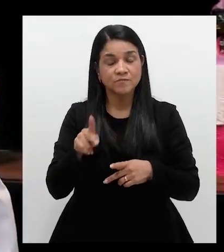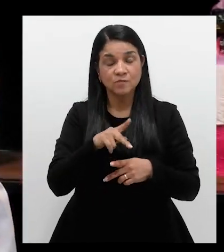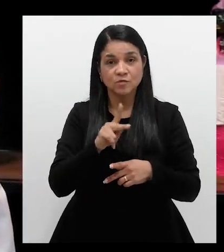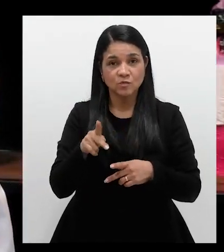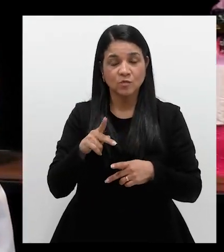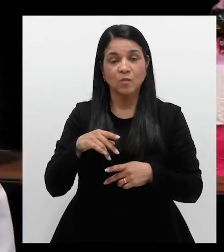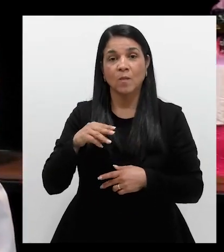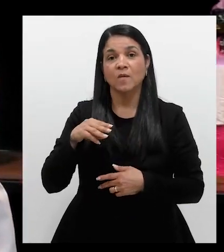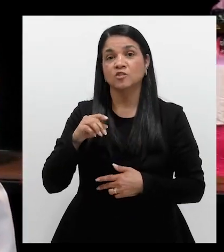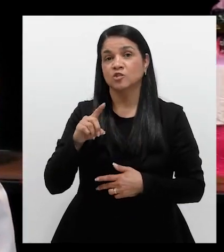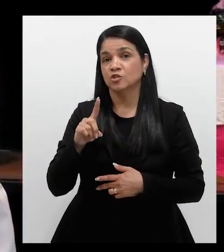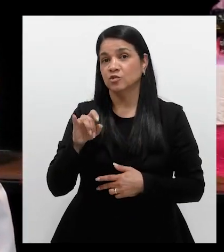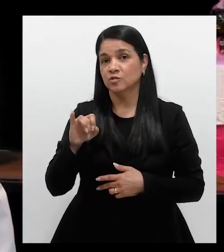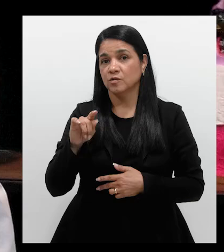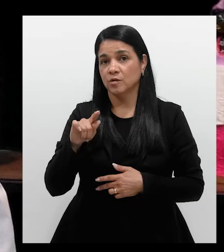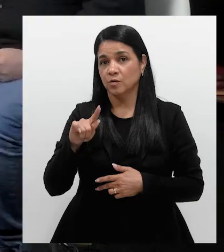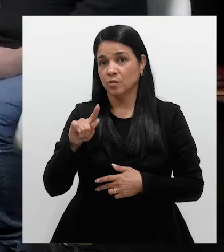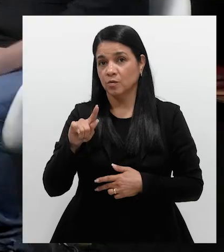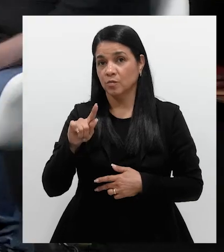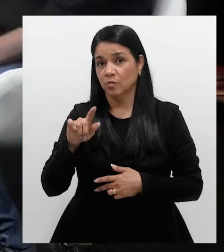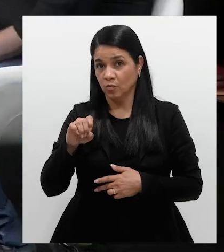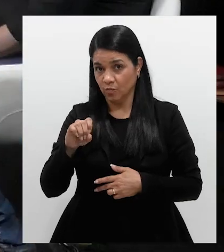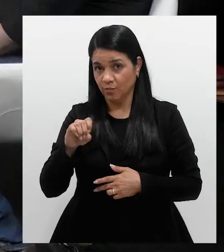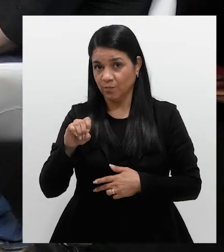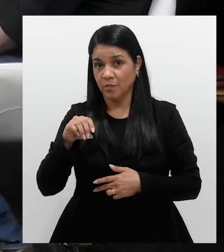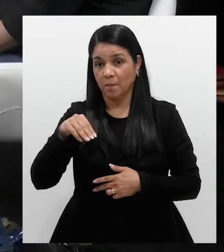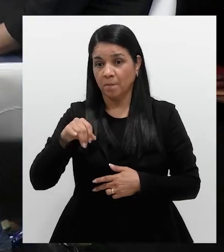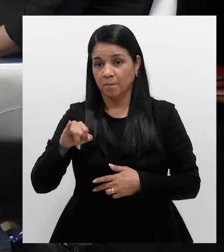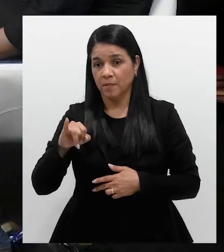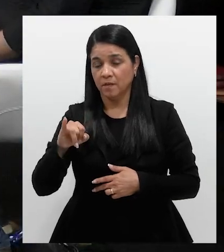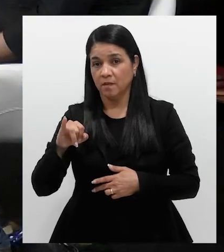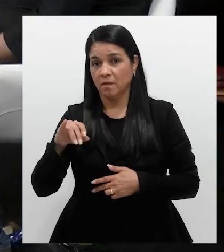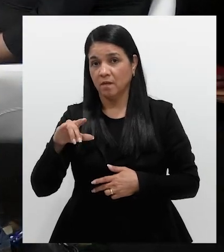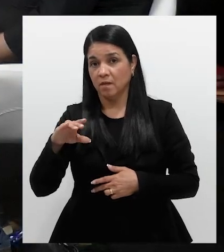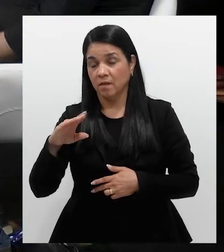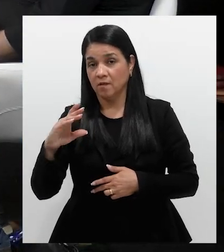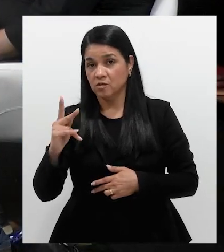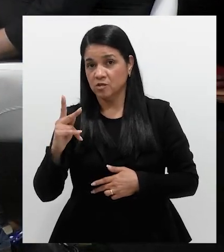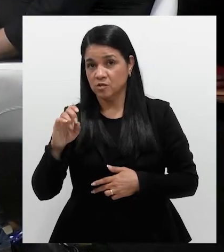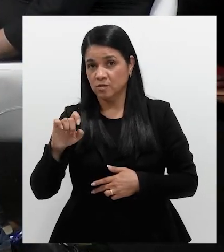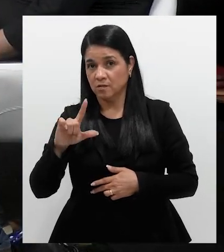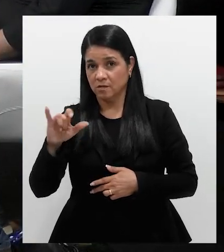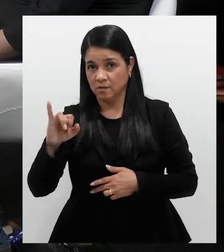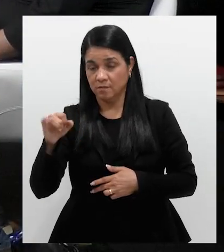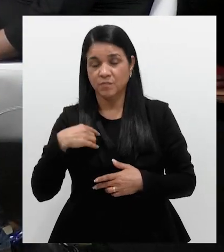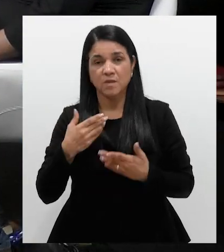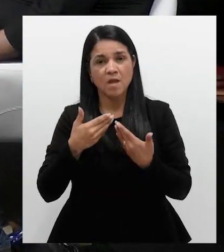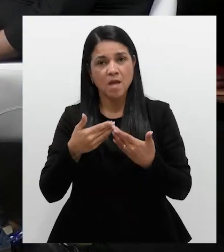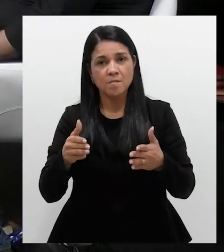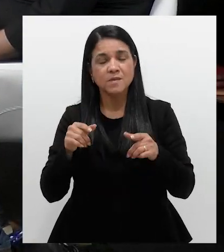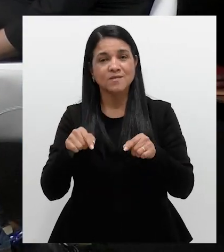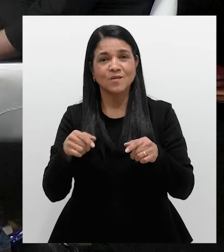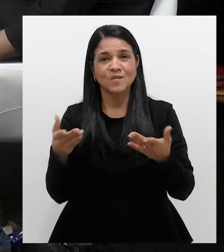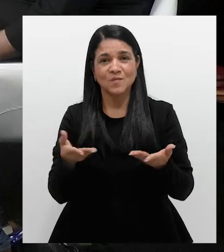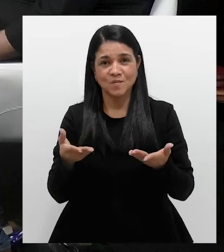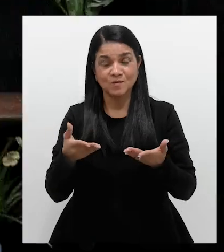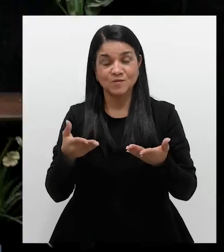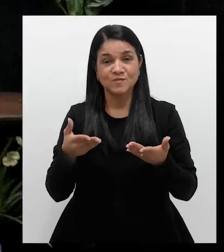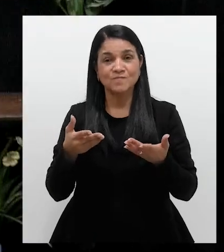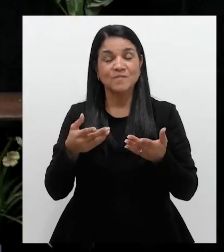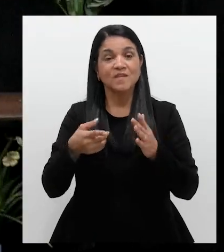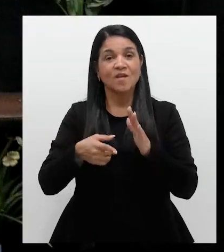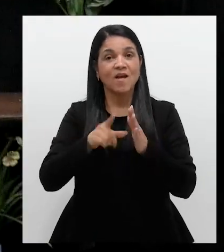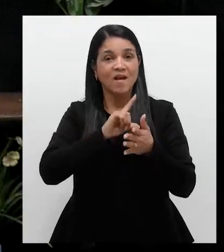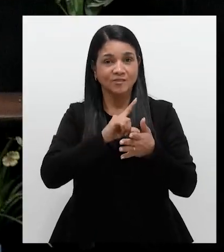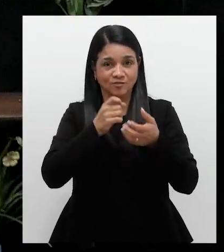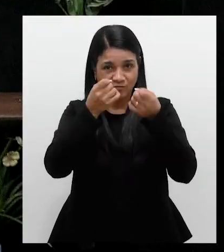Diego Michelini Carvalho Ribeiro. Eu queria abrir esse bloco fazendo uma pergunta do que eu já havia citado na abertura do programa, que é